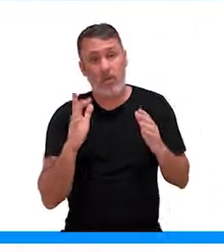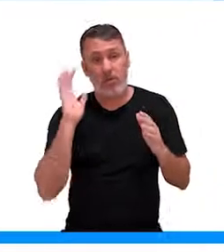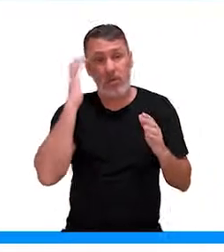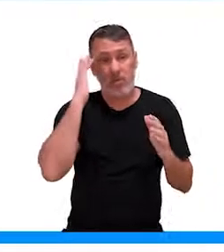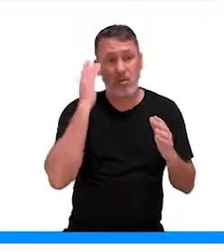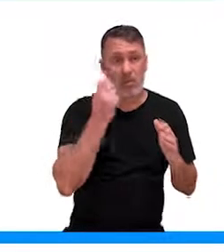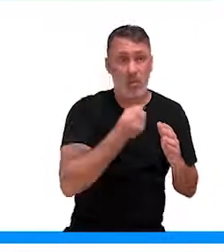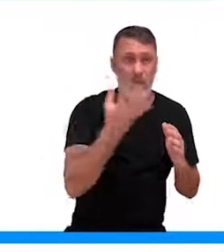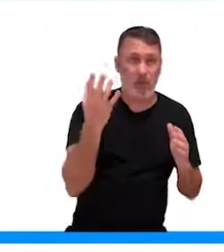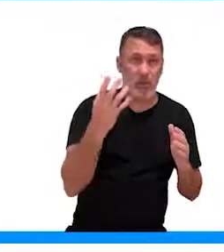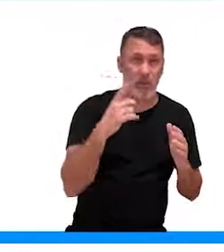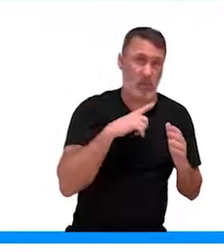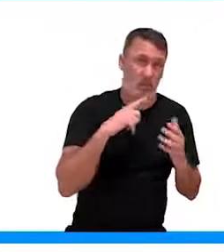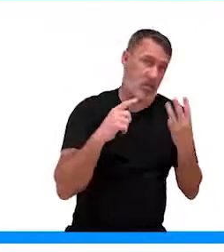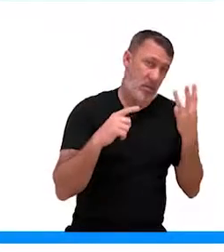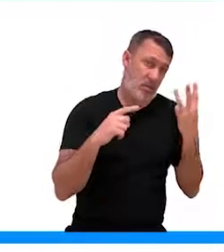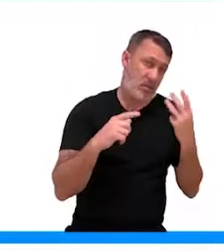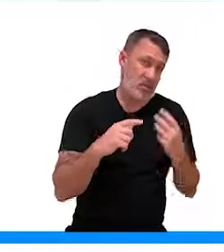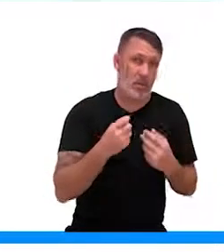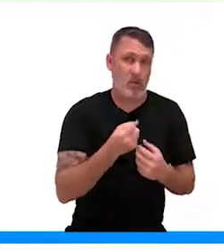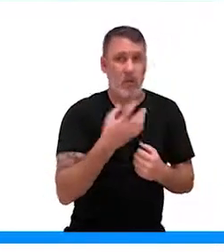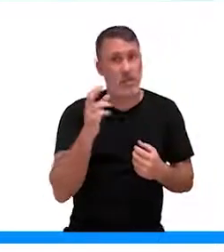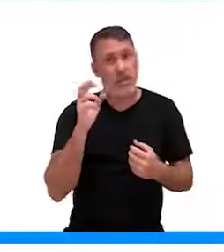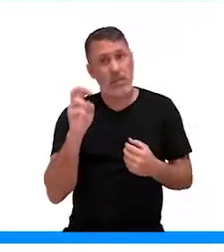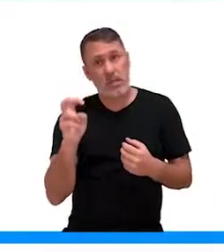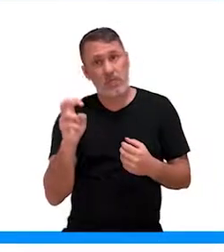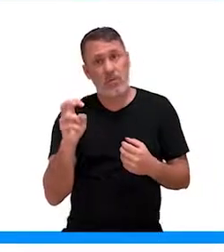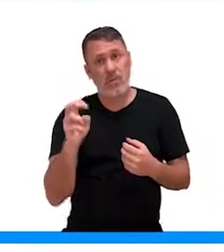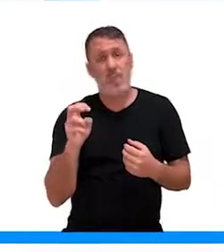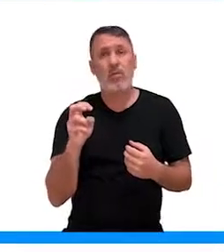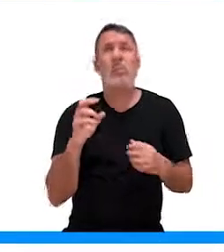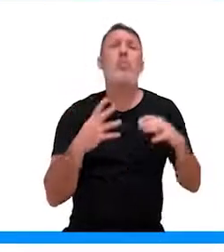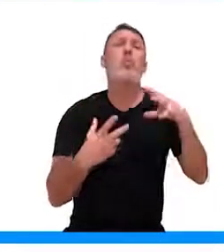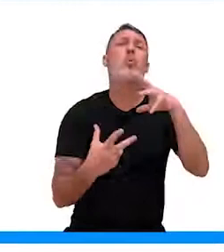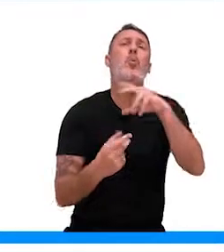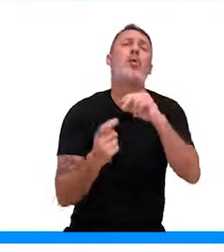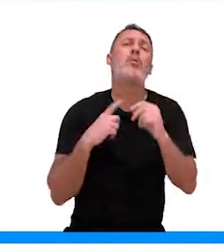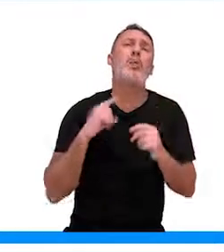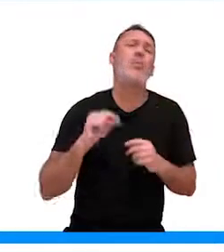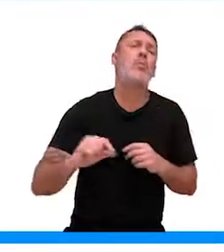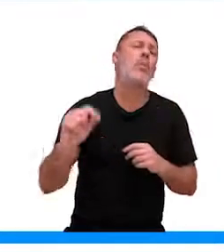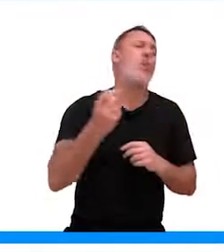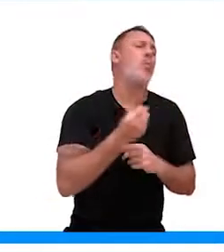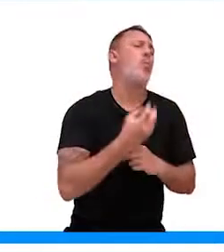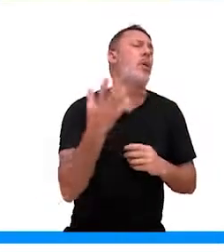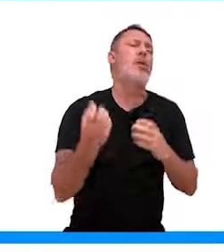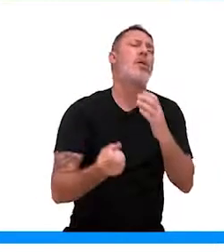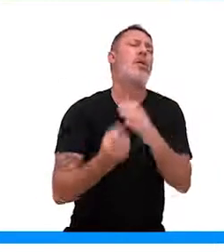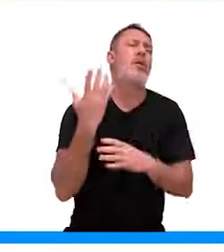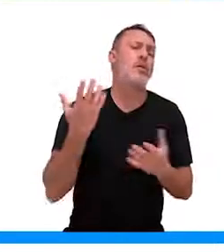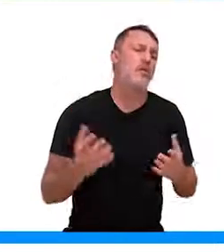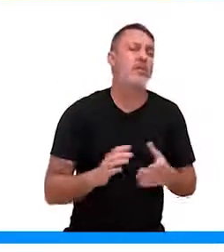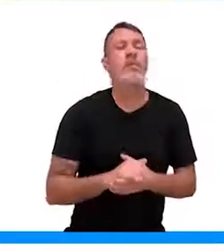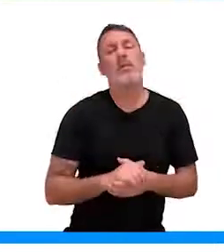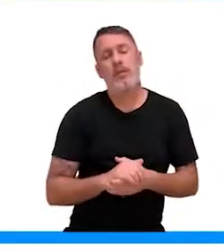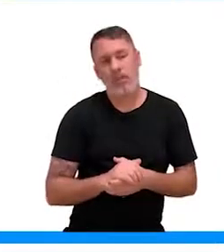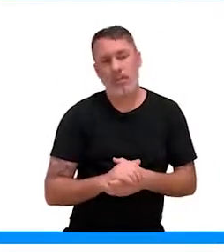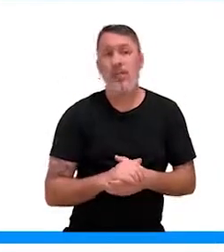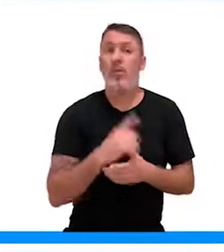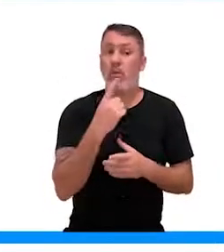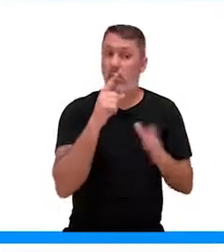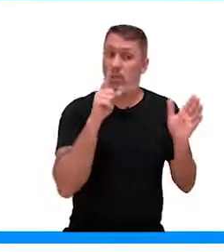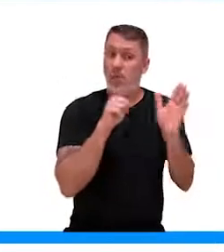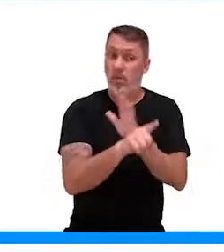responderam 5. E aí vem a grande pergunta,